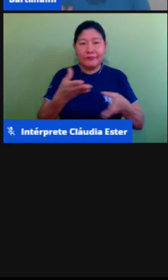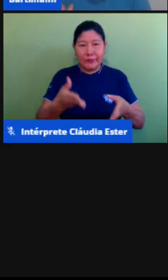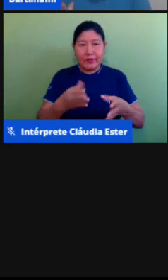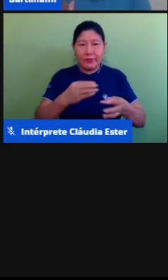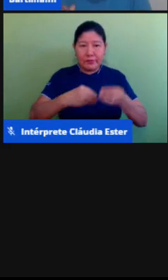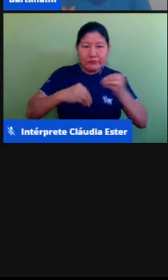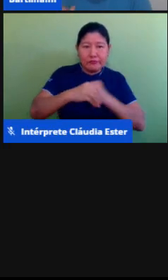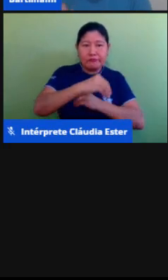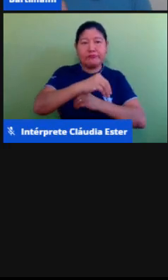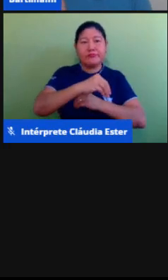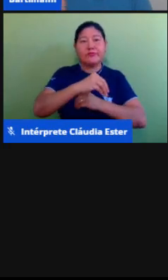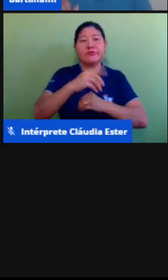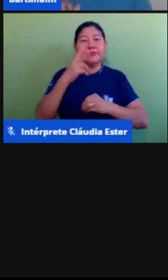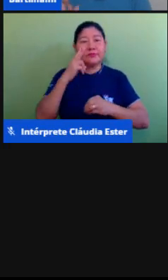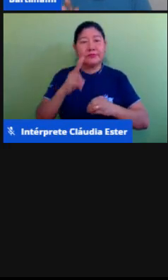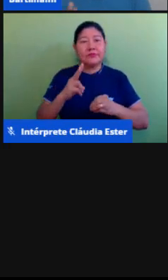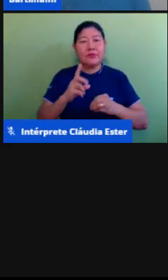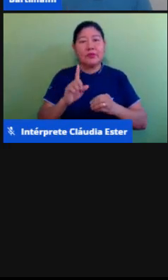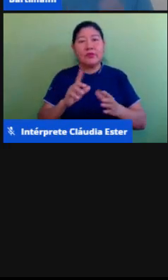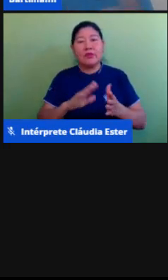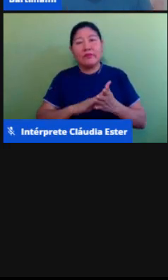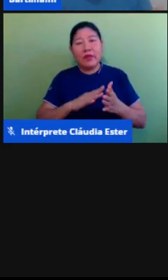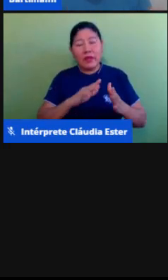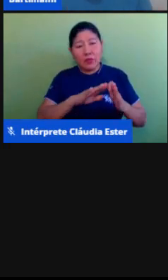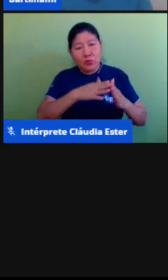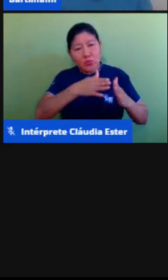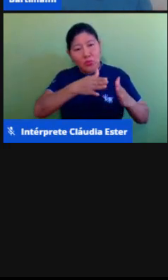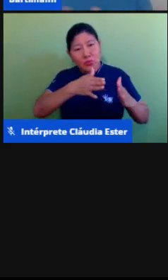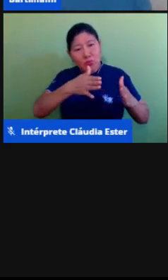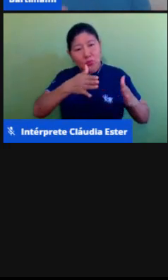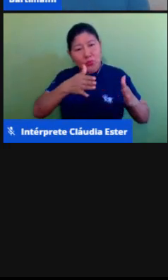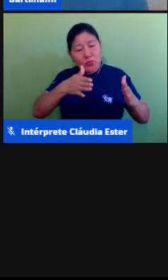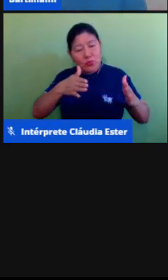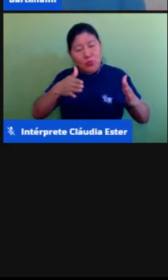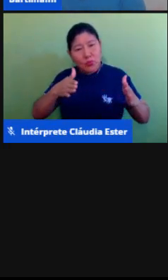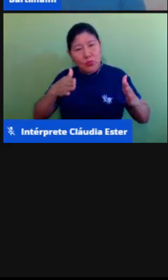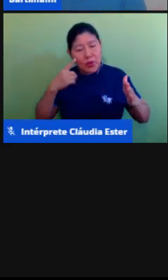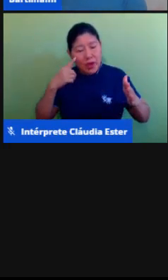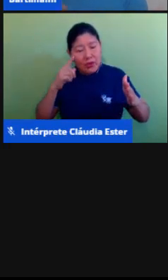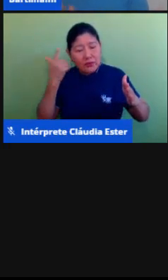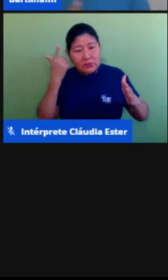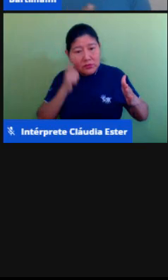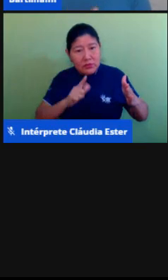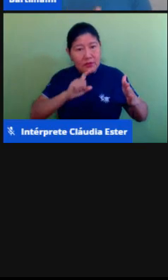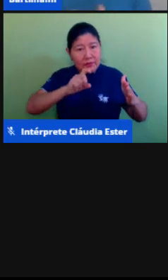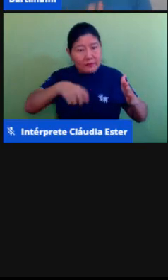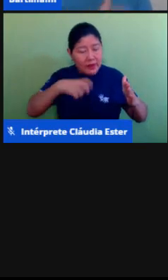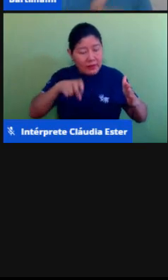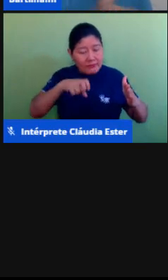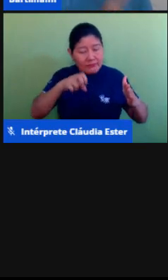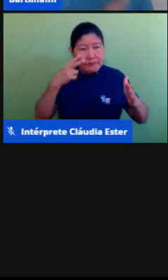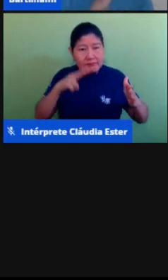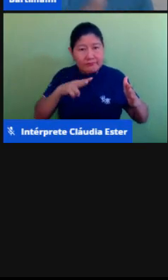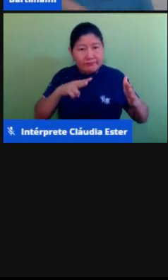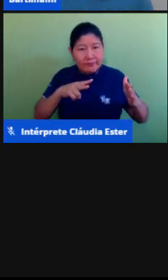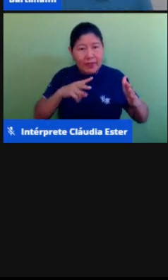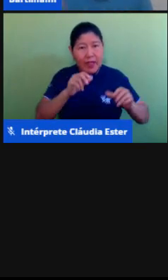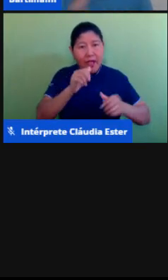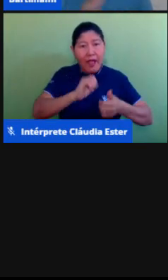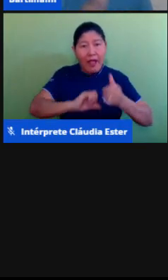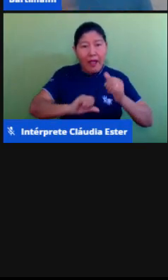transição. Passa-se para um filtro espacial, um novo filtro, para eliminar novamente esses pixels isolados. Então, veja que é um